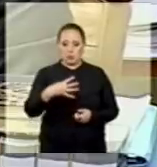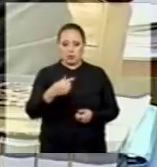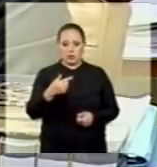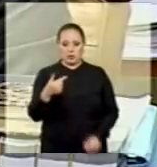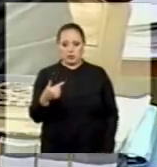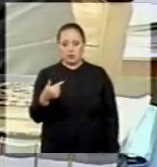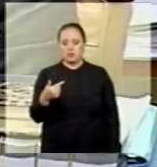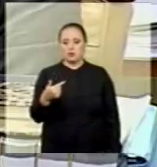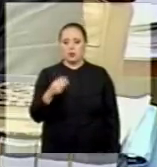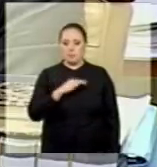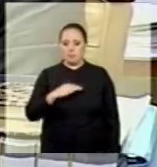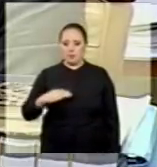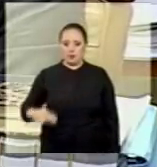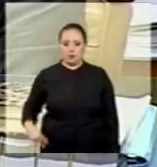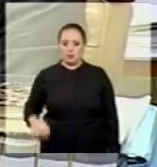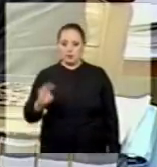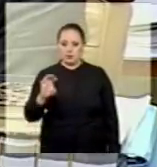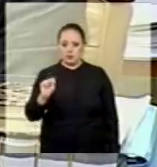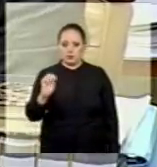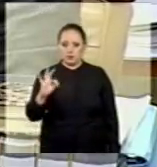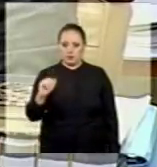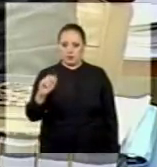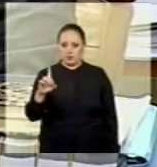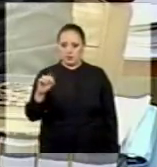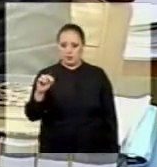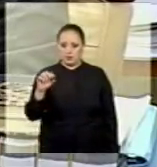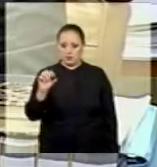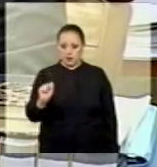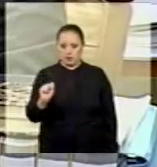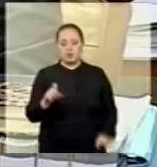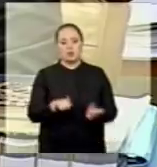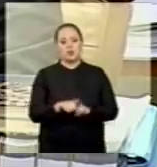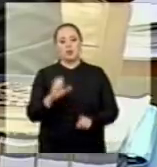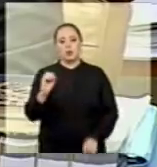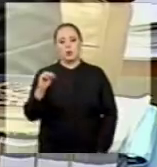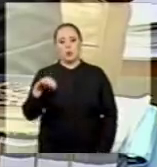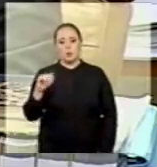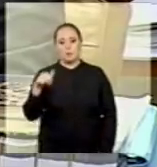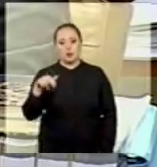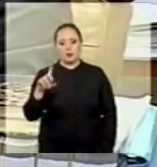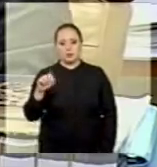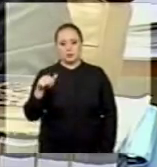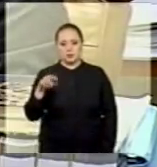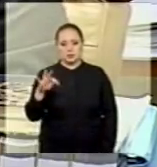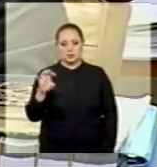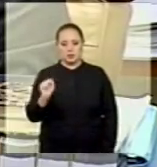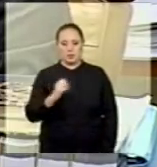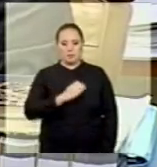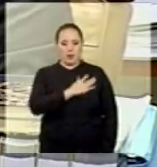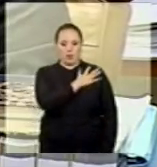42 ministros de Estado e equiparados e comandantes militares das Forças